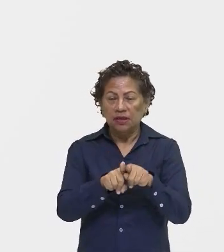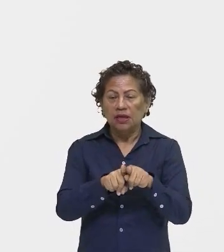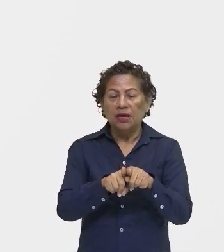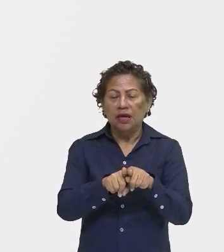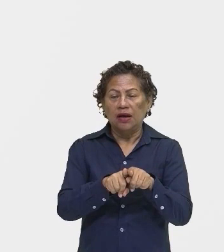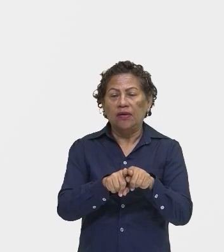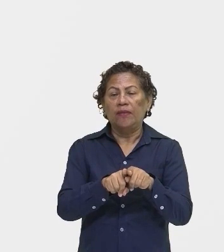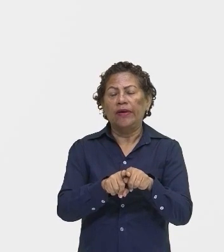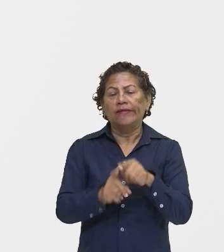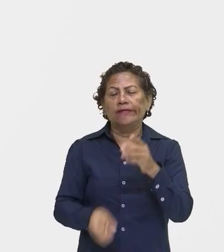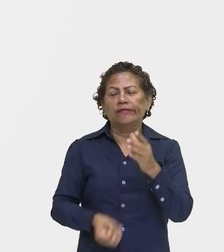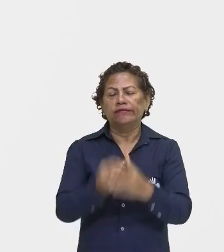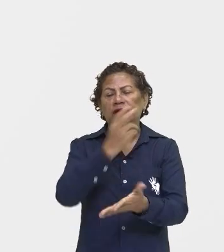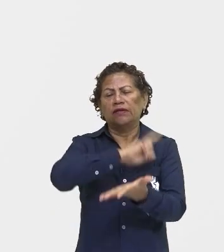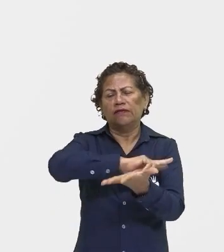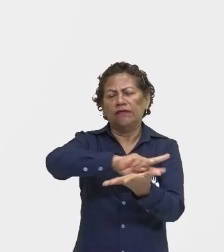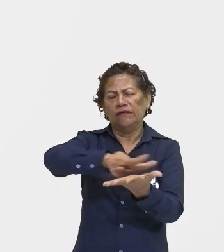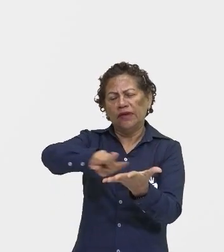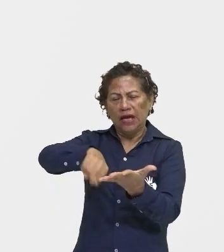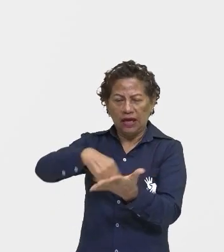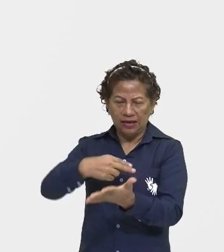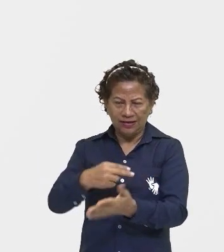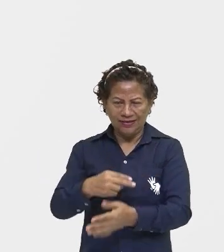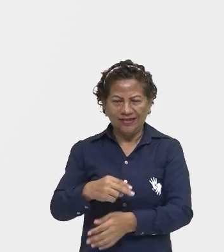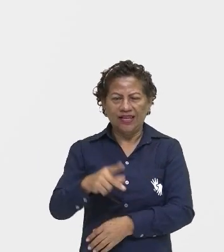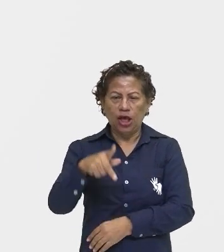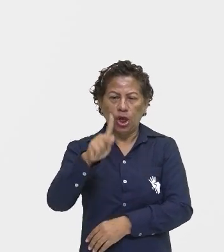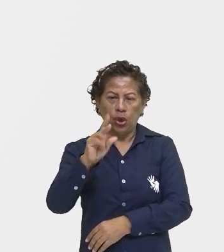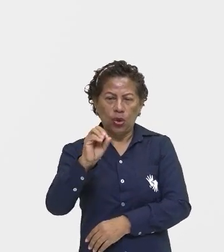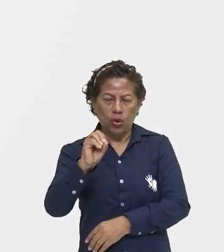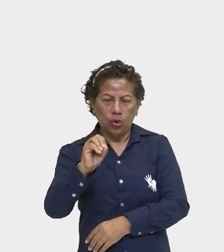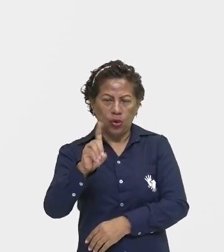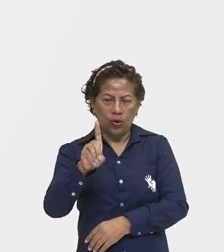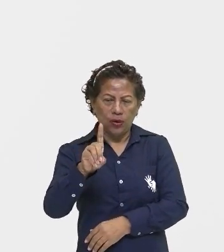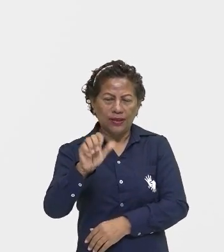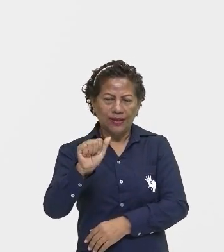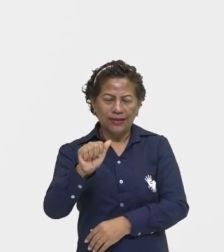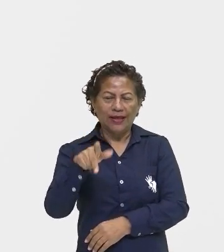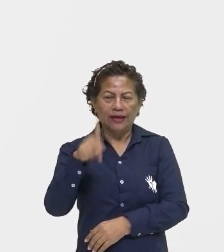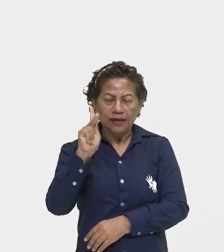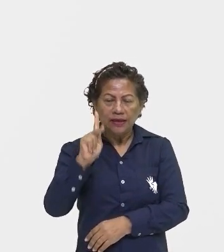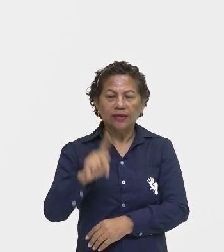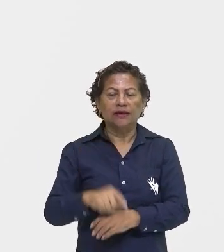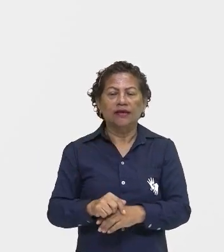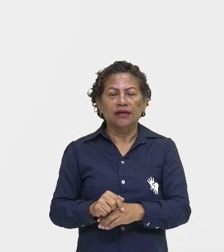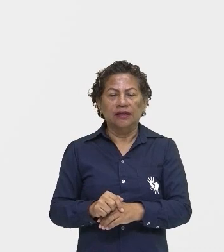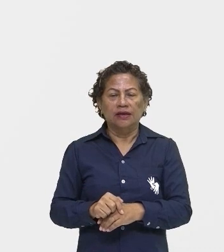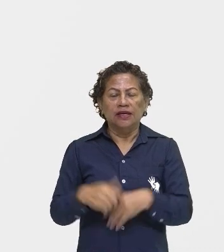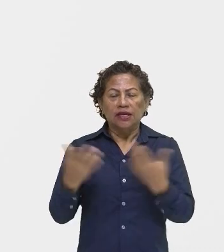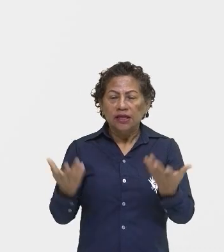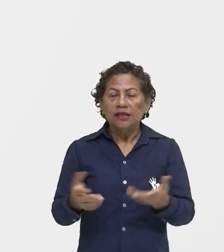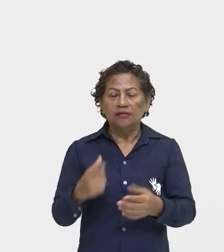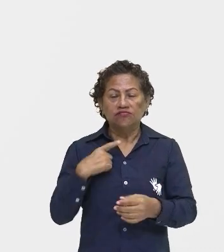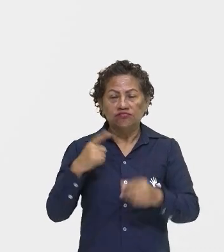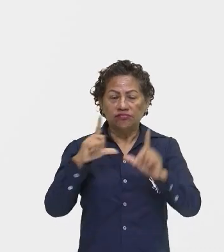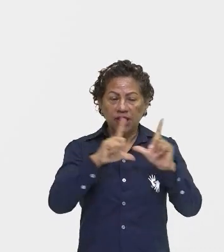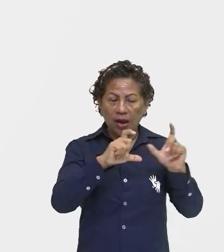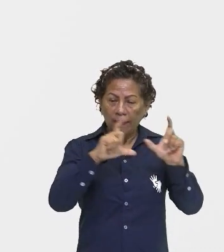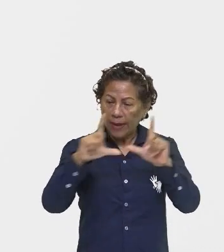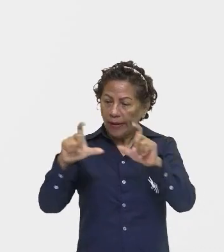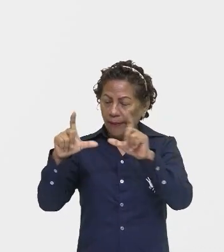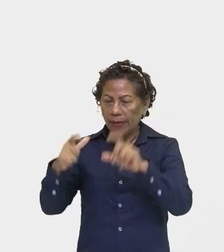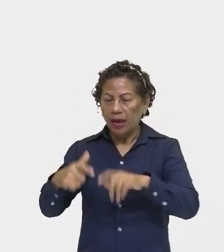uma máquina que conseguia captar e registrar milhares de pontos de luz, os pixels, e transformá-los em